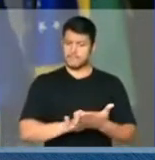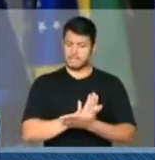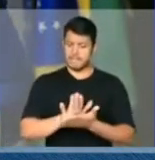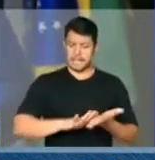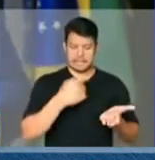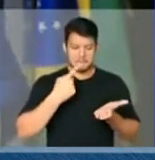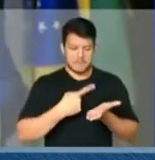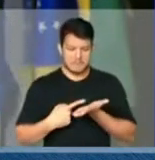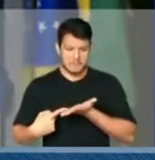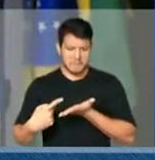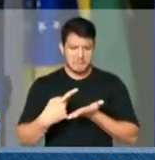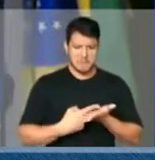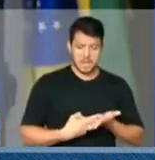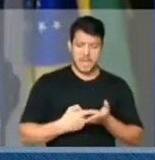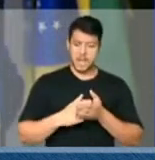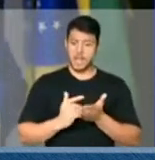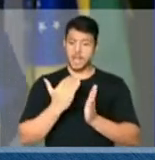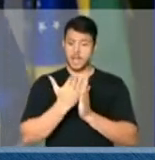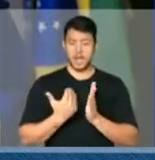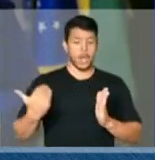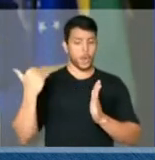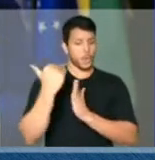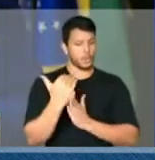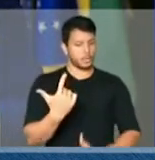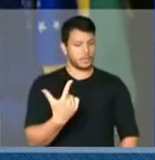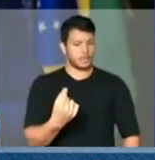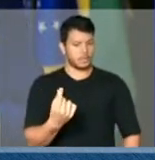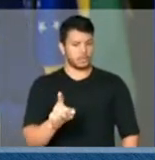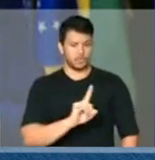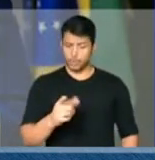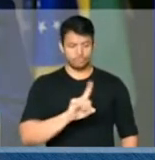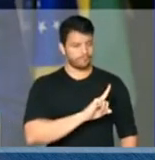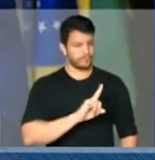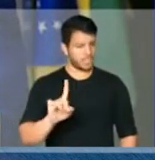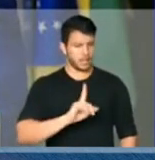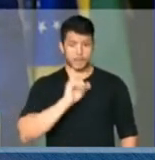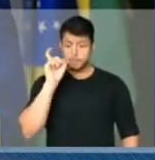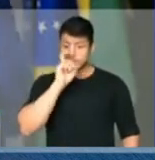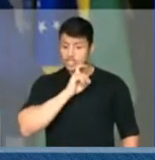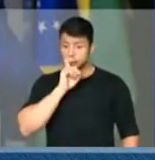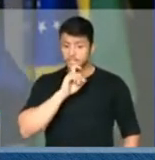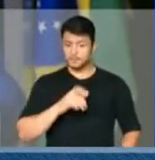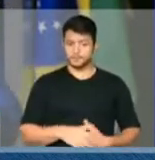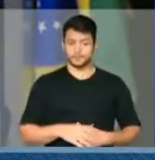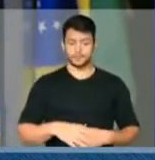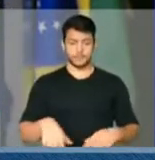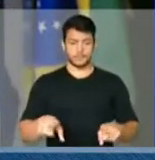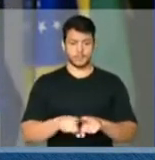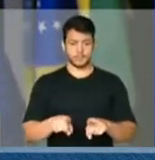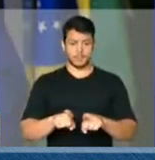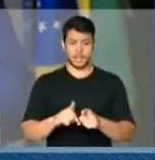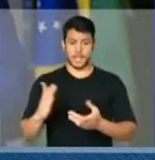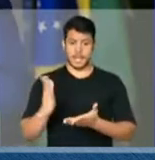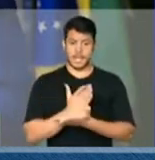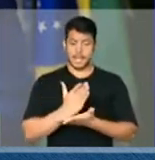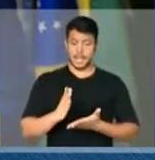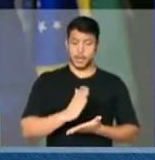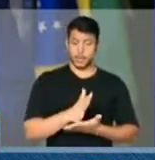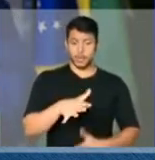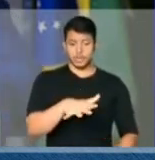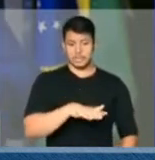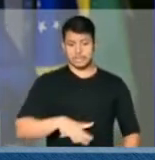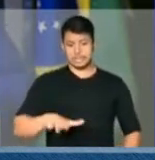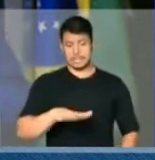aumentar esse recurso no projeto de lei orçamentária. Como alguns setores que muitas